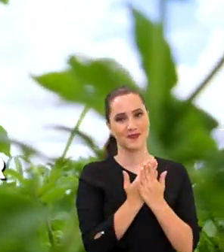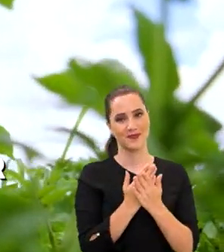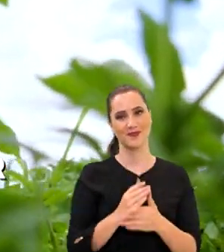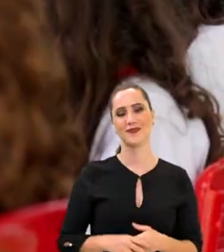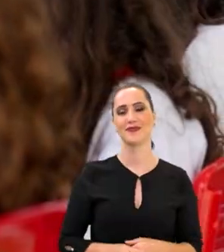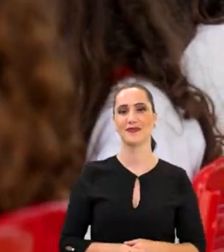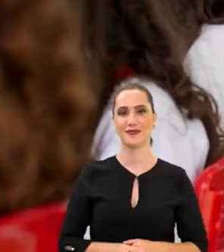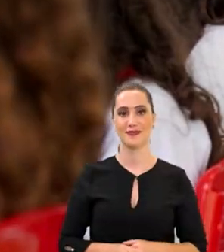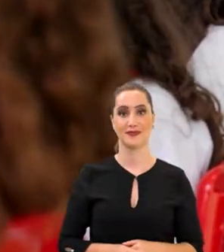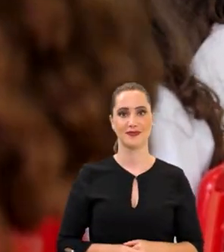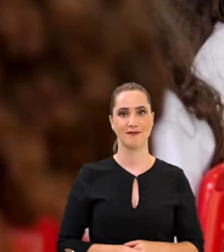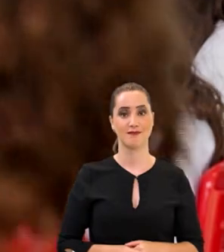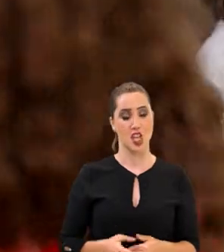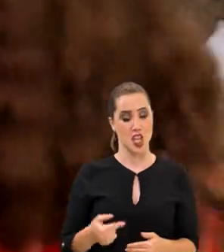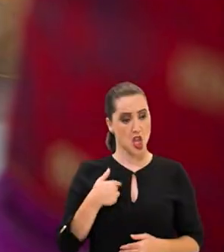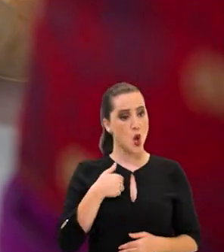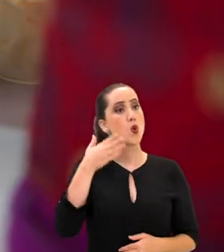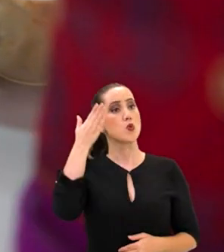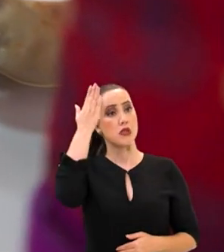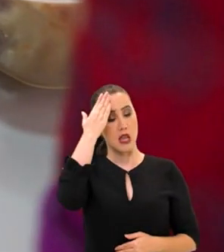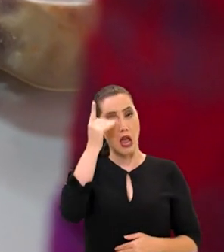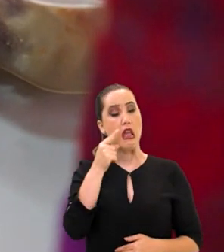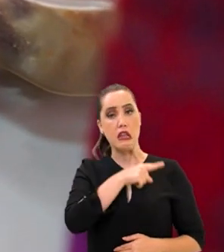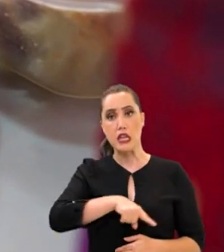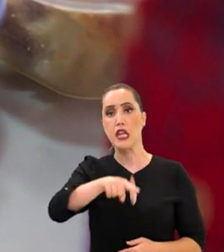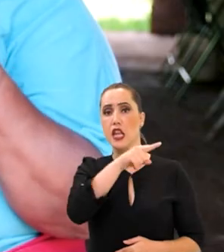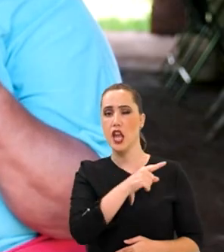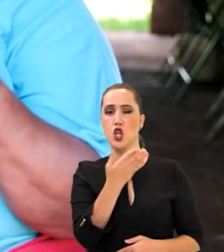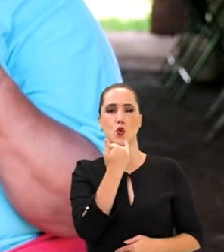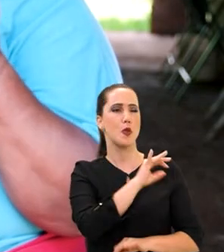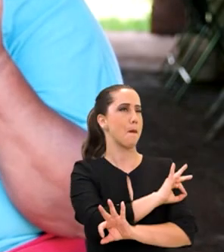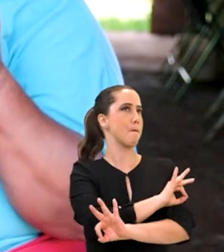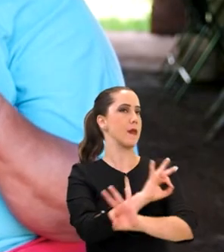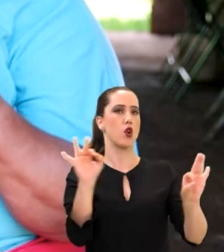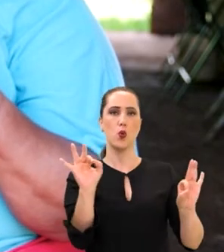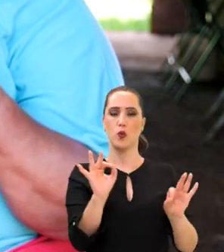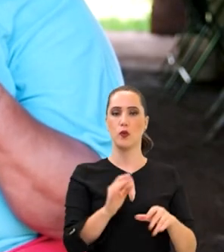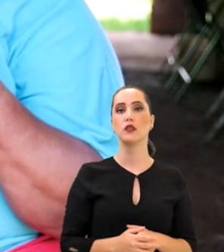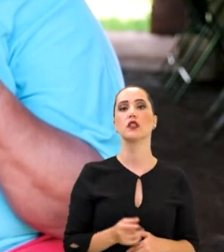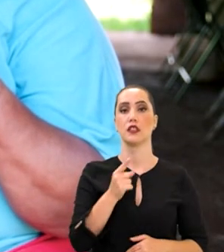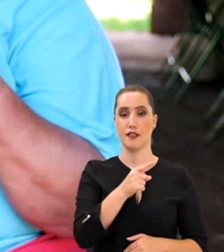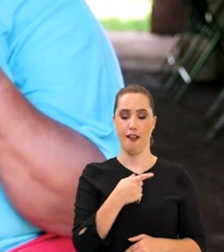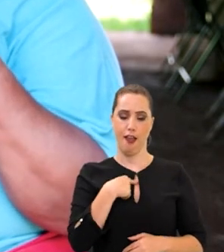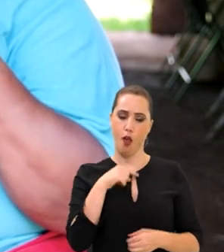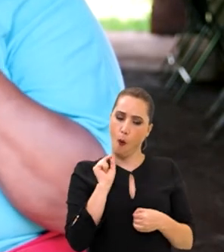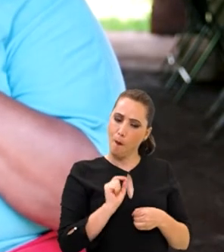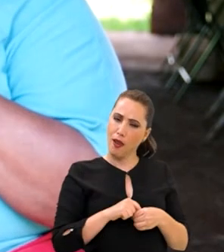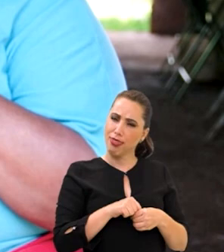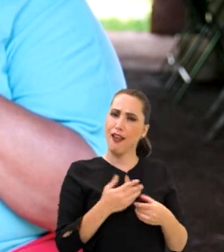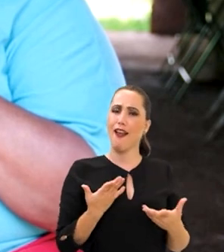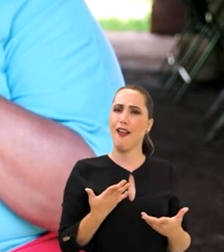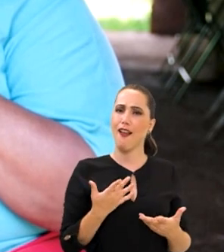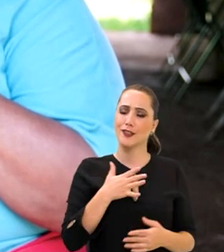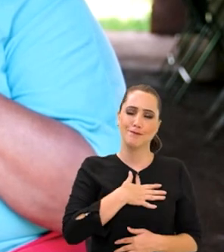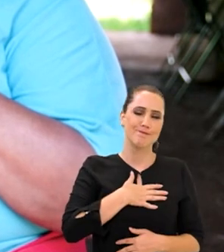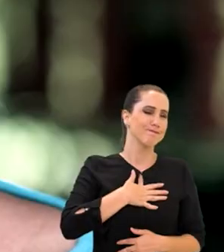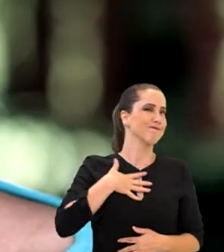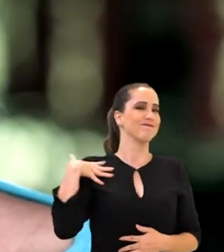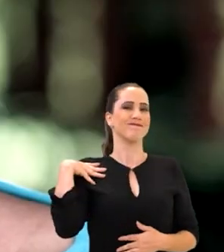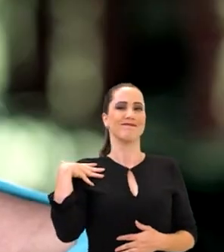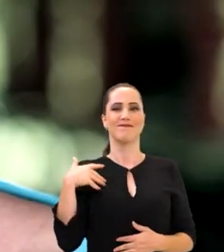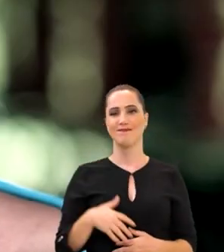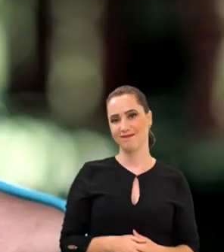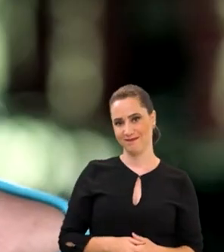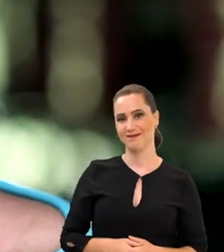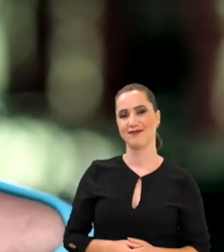escolas. E agora eu saber que eles estão comendo comida boa, produzida por mim, isso